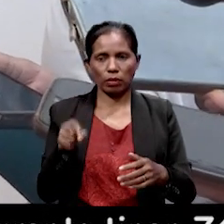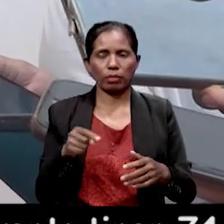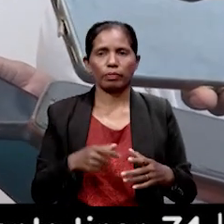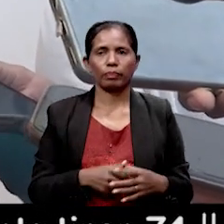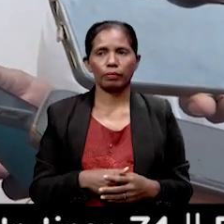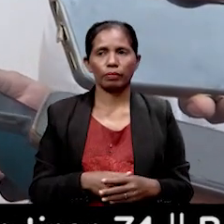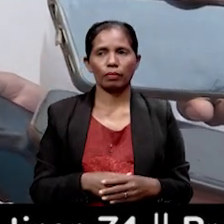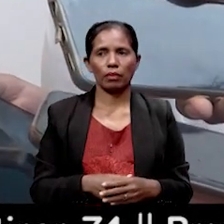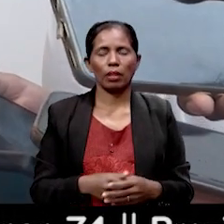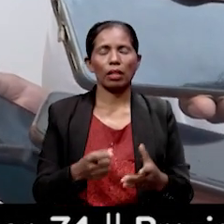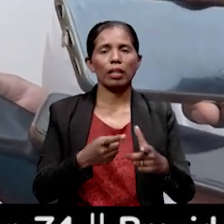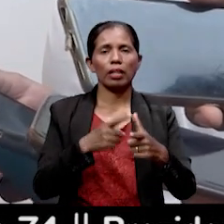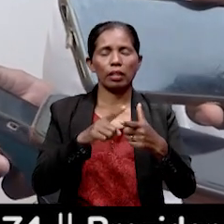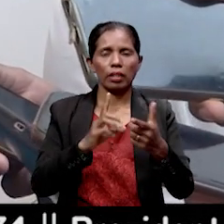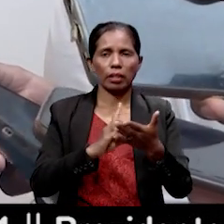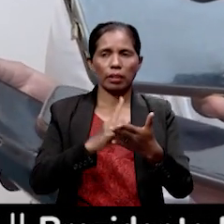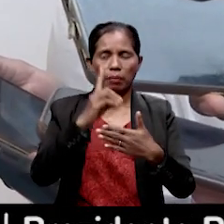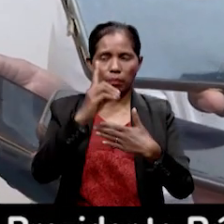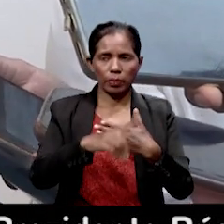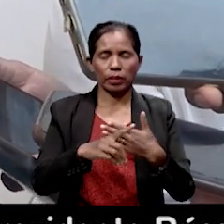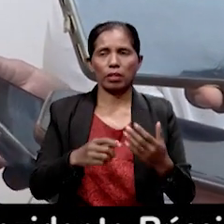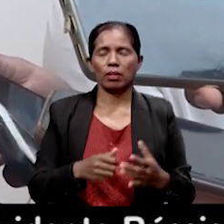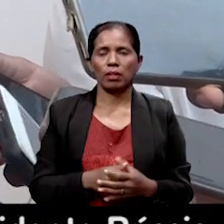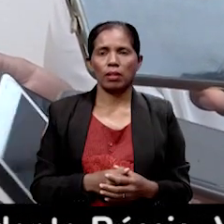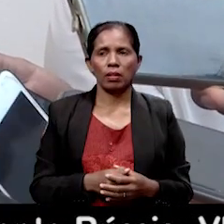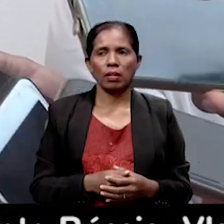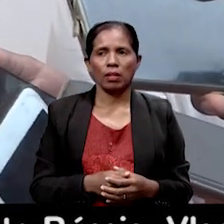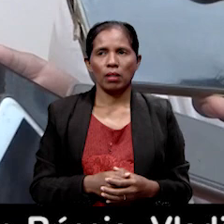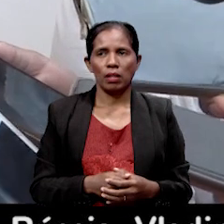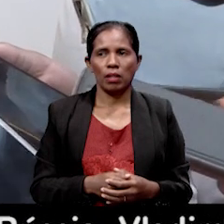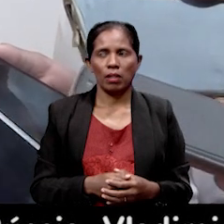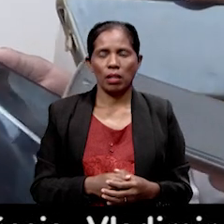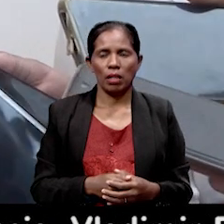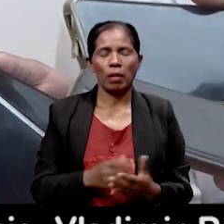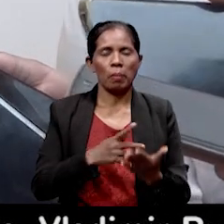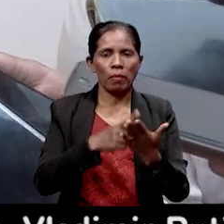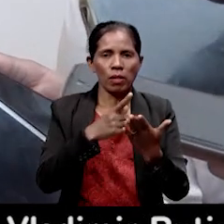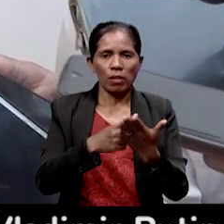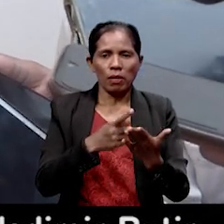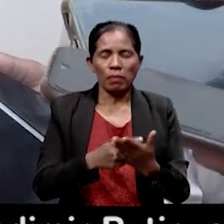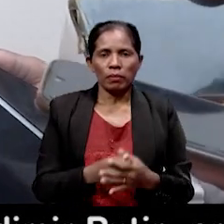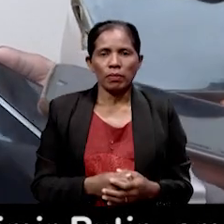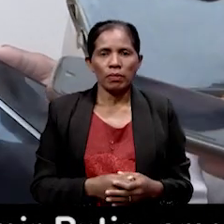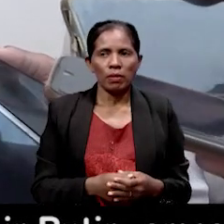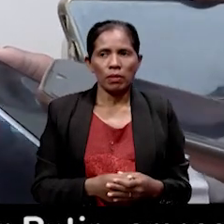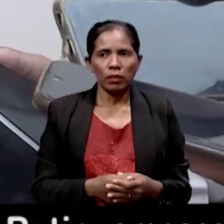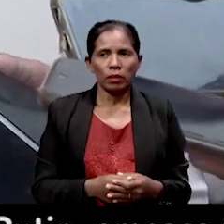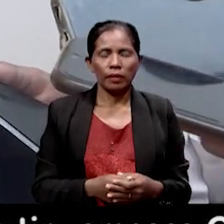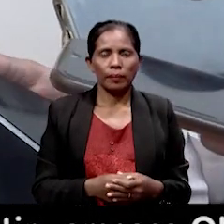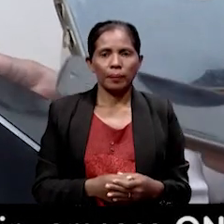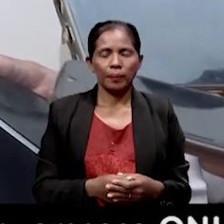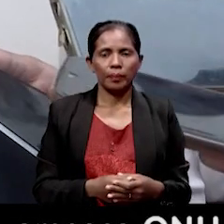83%. Ne, depois de sair da ka be projetos comunitários ira be 20 milhões